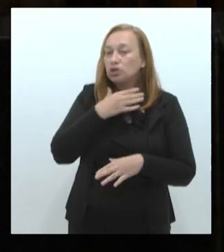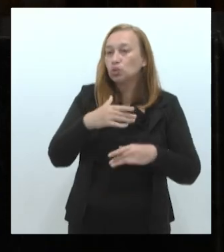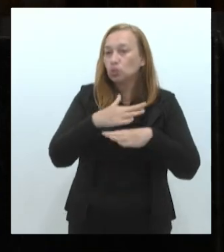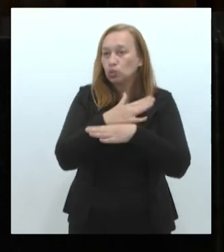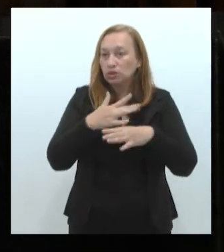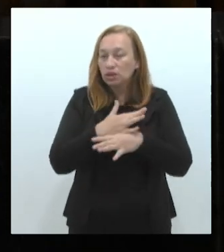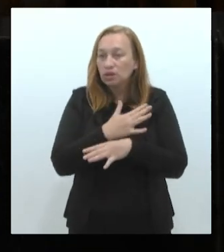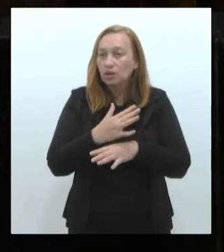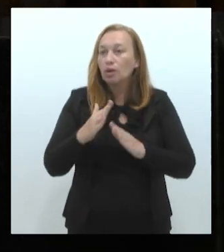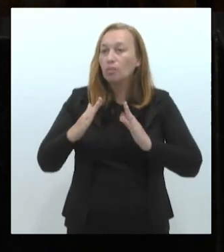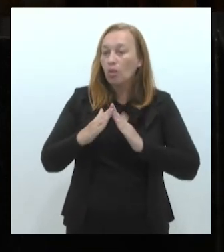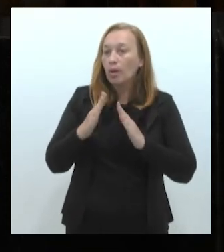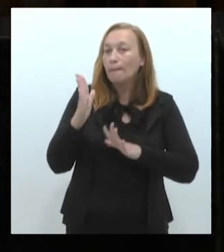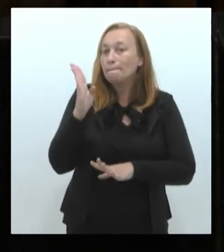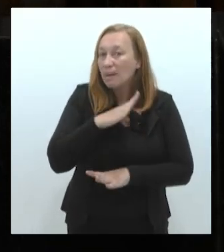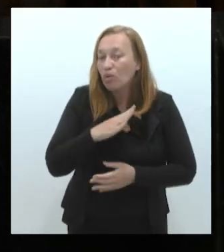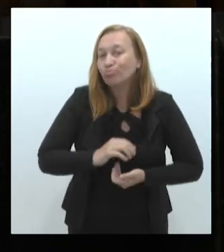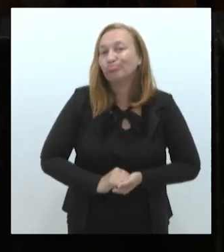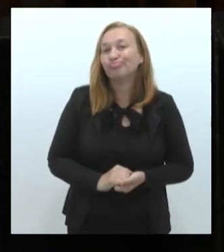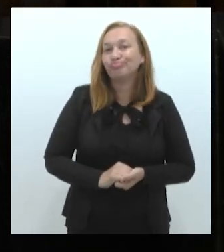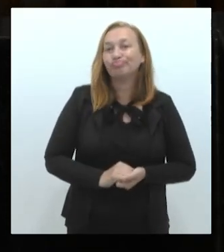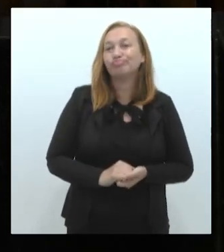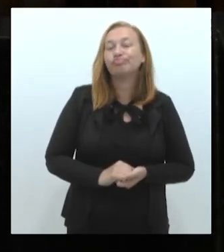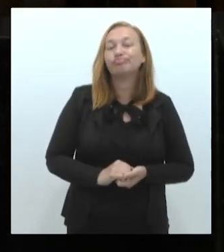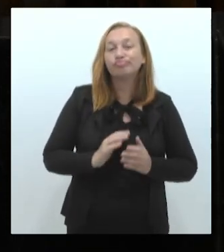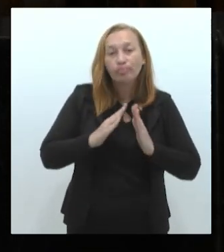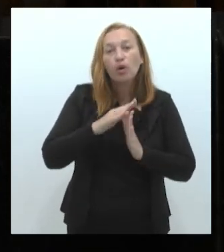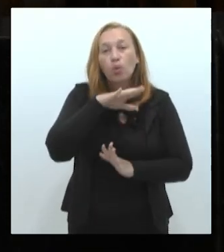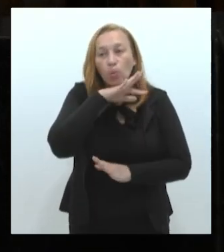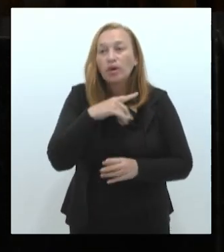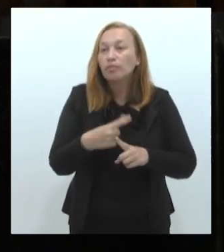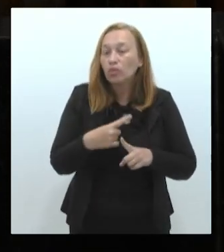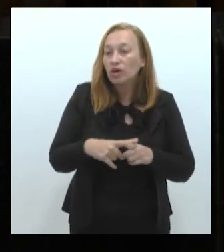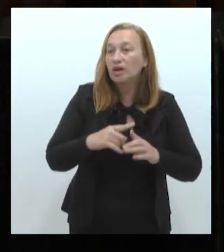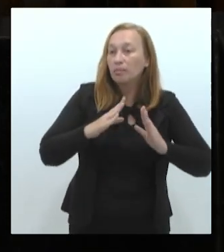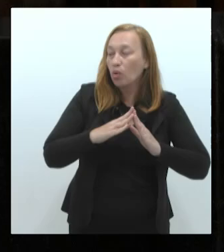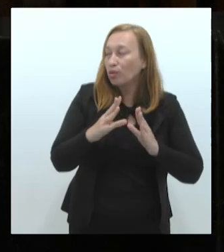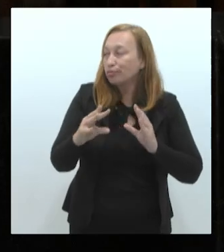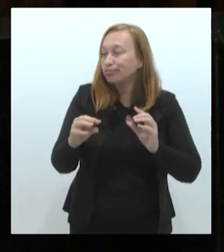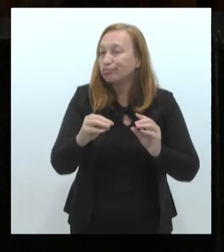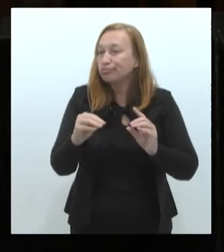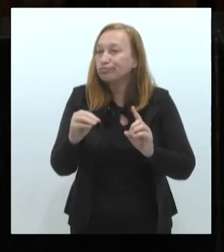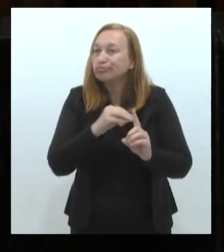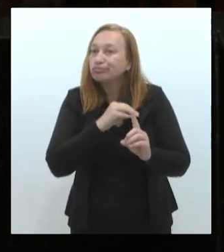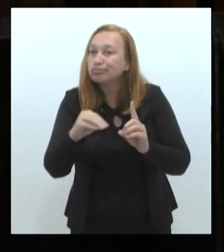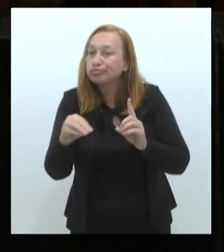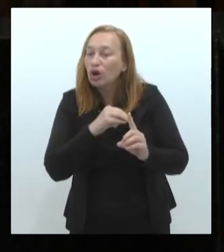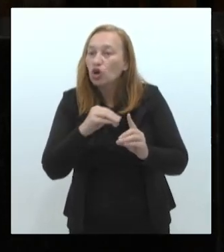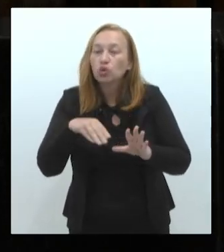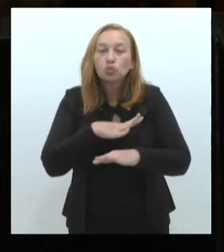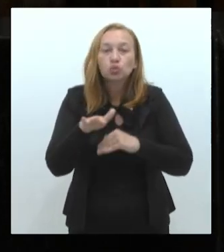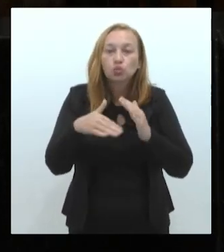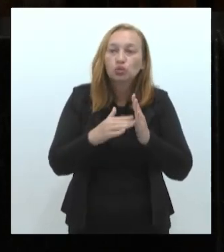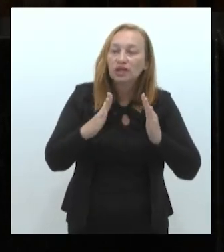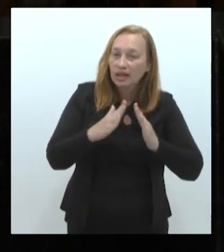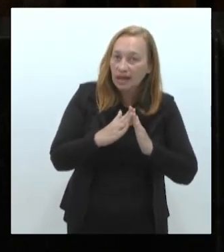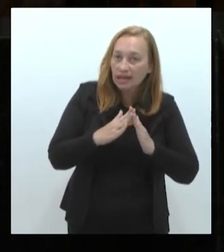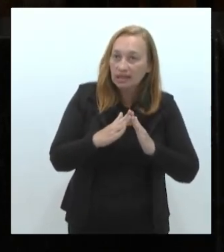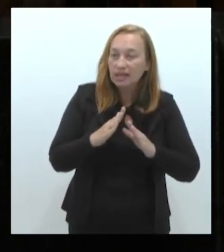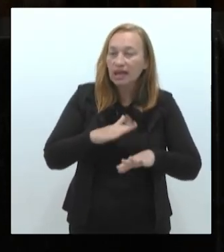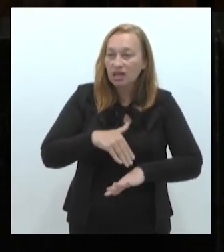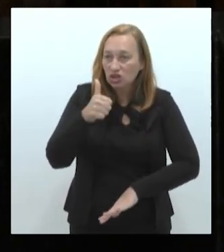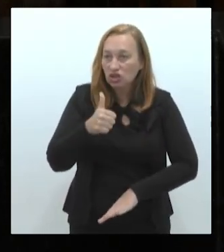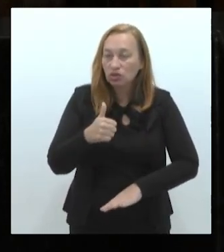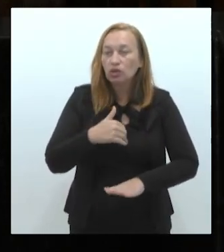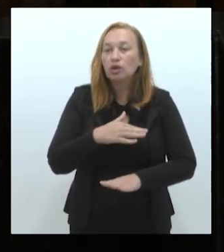pessoas moram mal. As pessoas moram mal, porque moram vulneráveis. Toda casa é digna, todo trabalhador se esforça